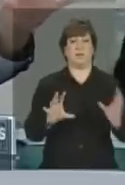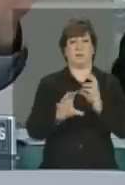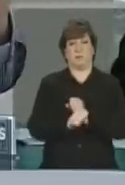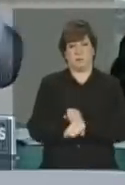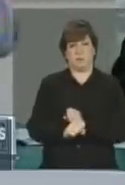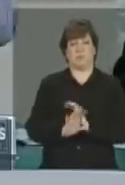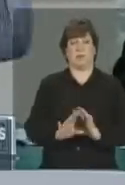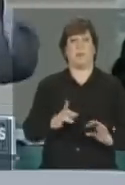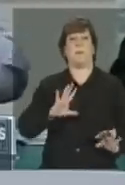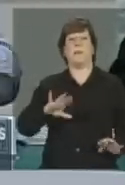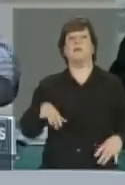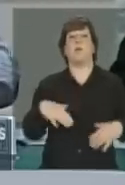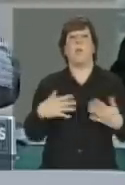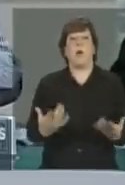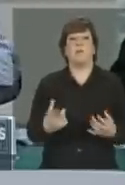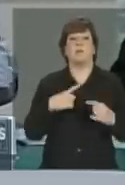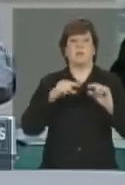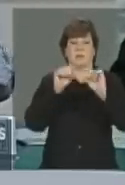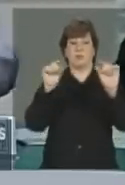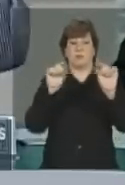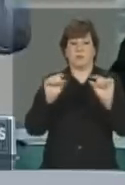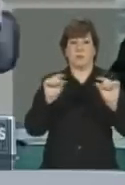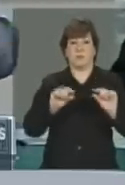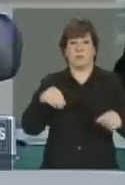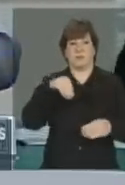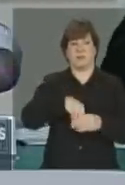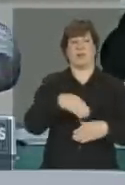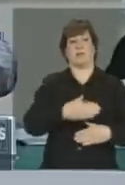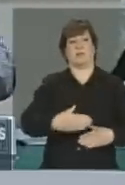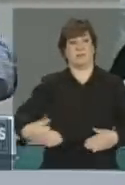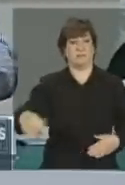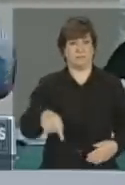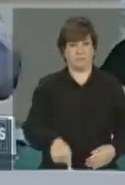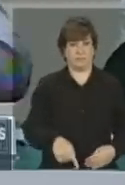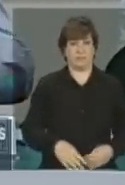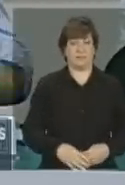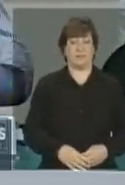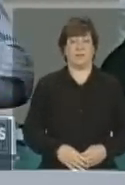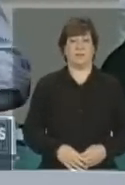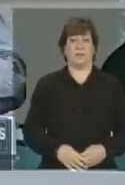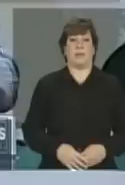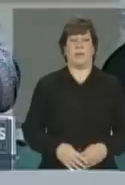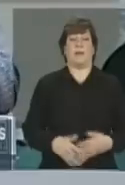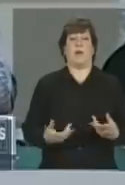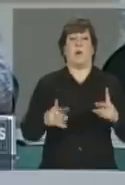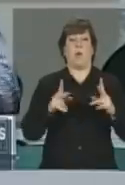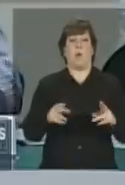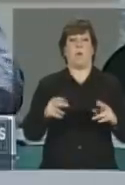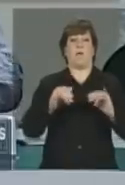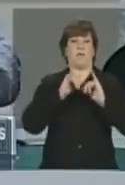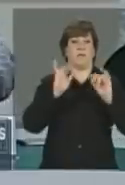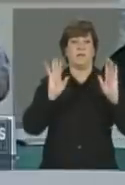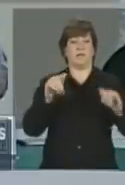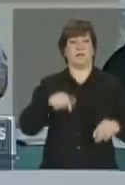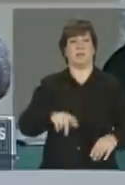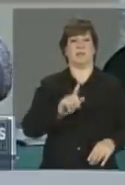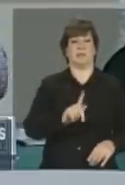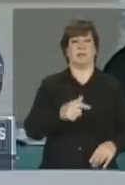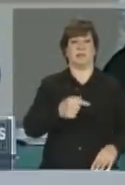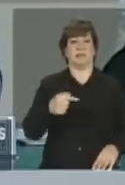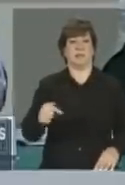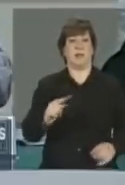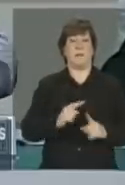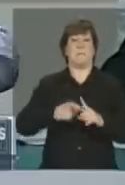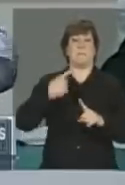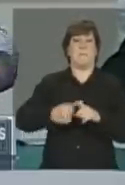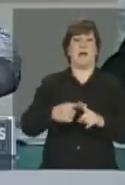nessas 170, quantos colchetes tem nesse processo. Aí sim. E, como foi dito aqui, o próprio G77 mais China, que é o